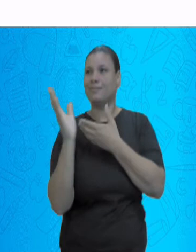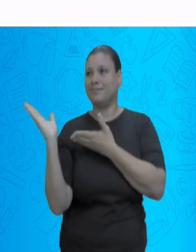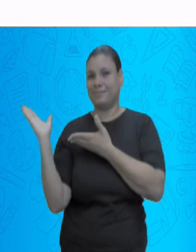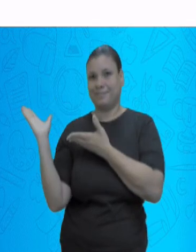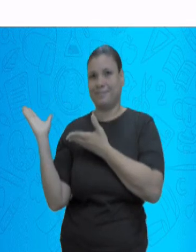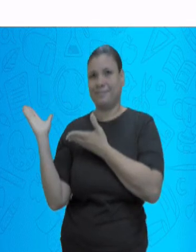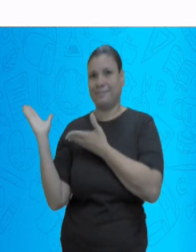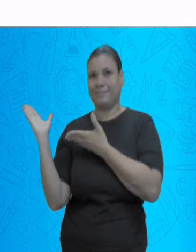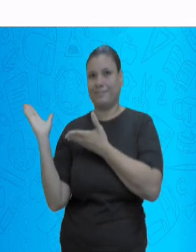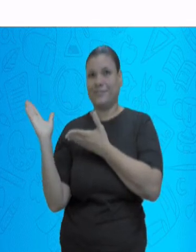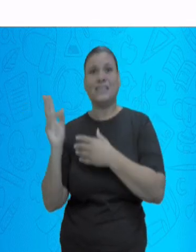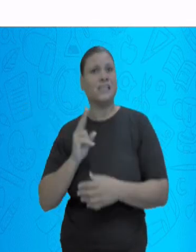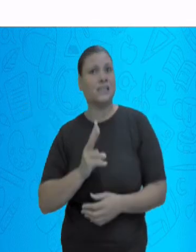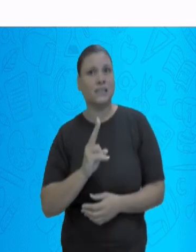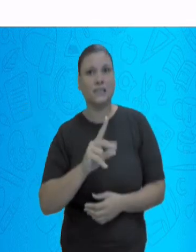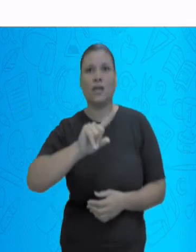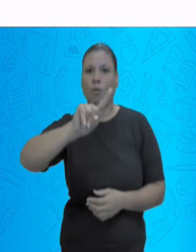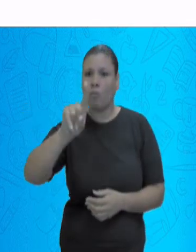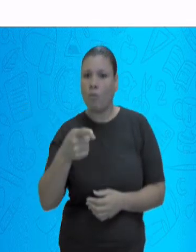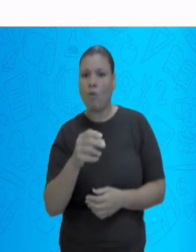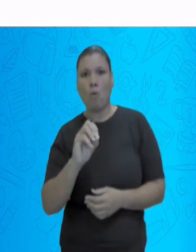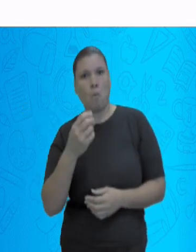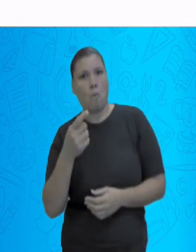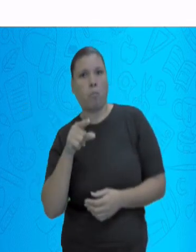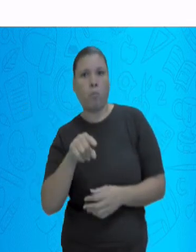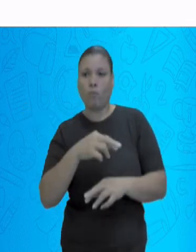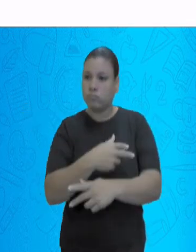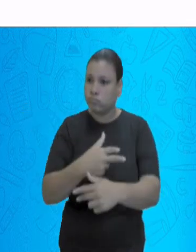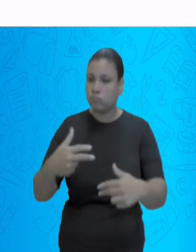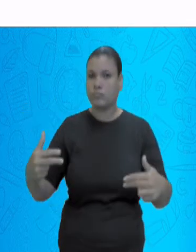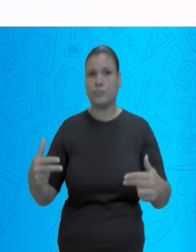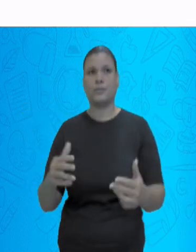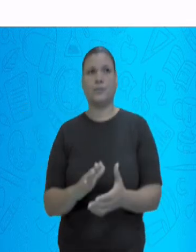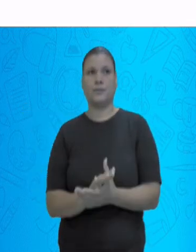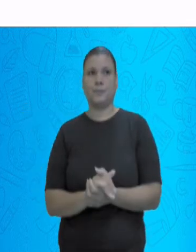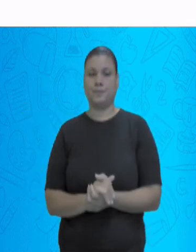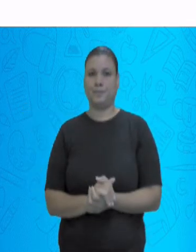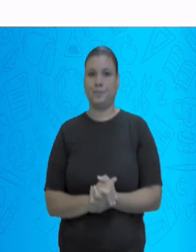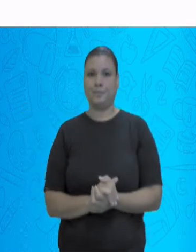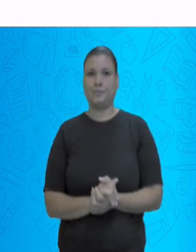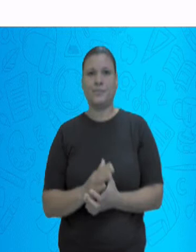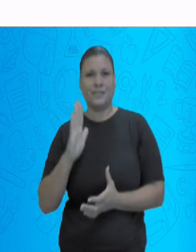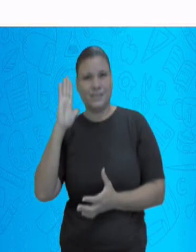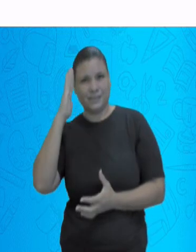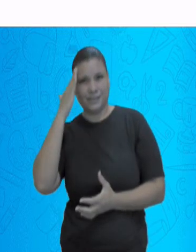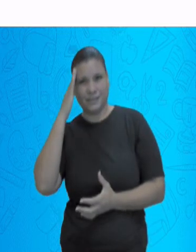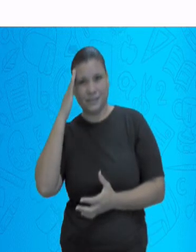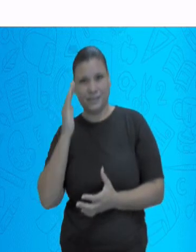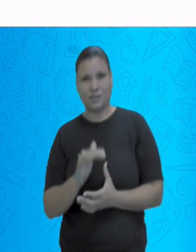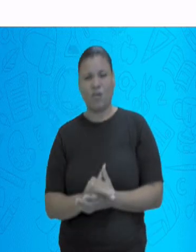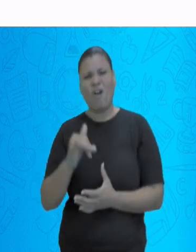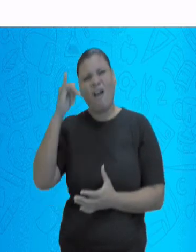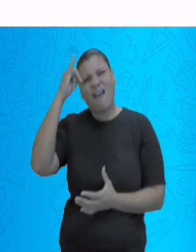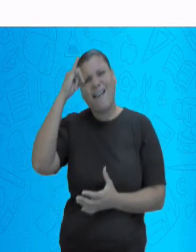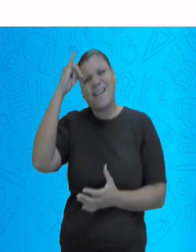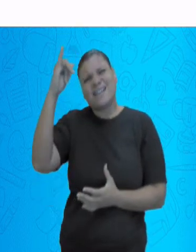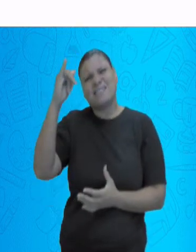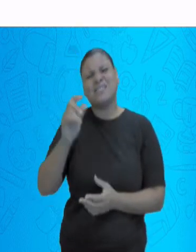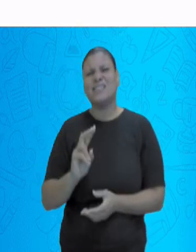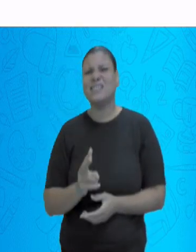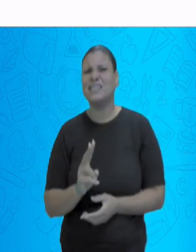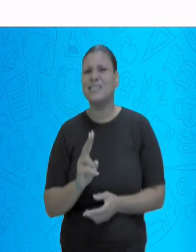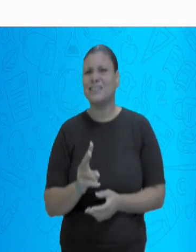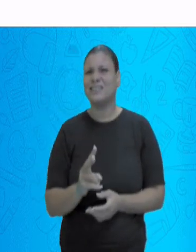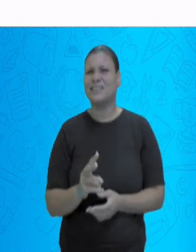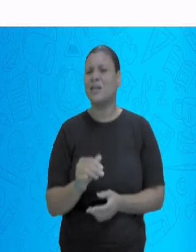Na escrita formal, como mostra o último exemplo, evita-se o uso de pronome átono no início dos